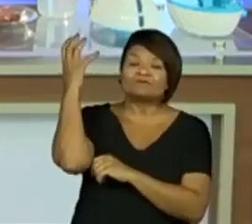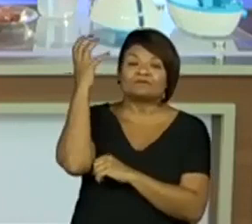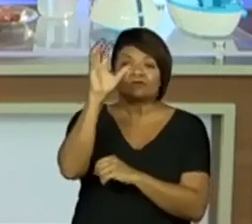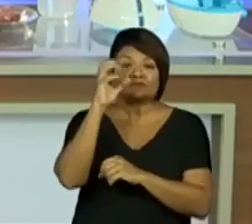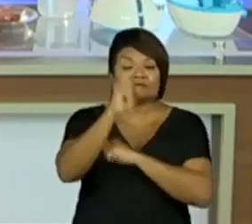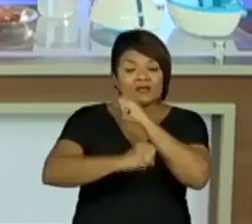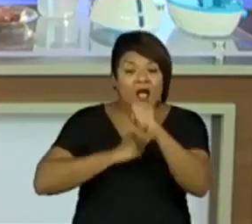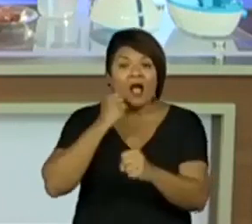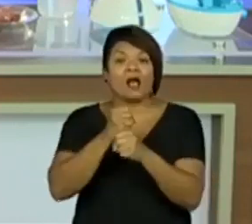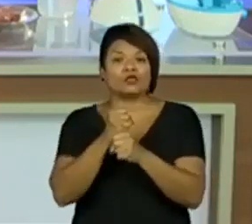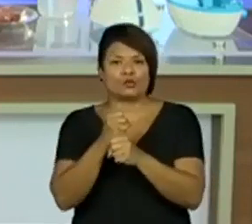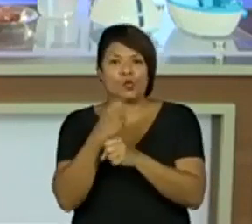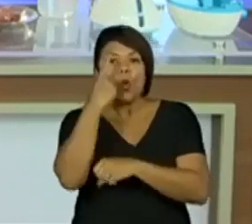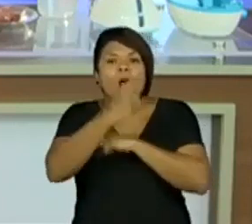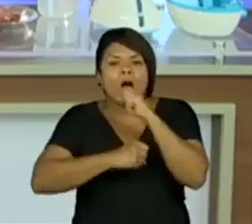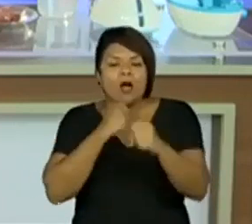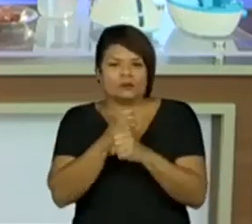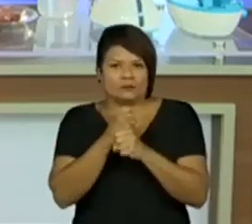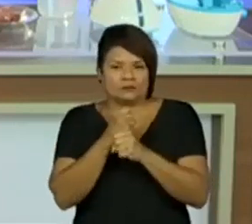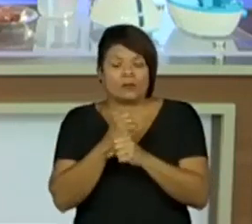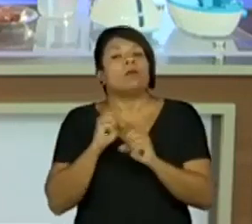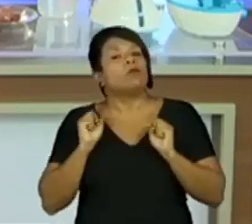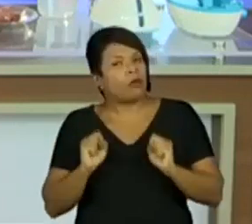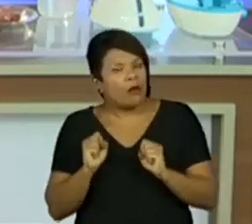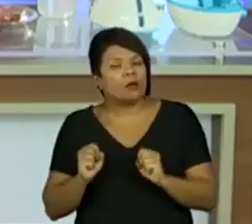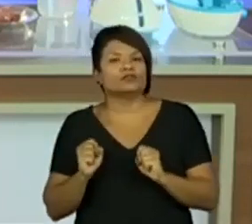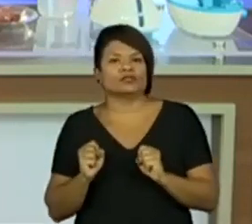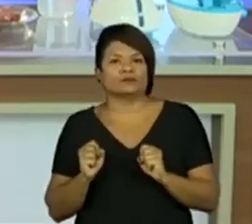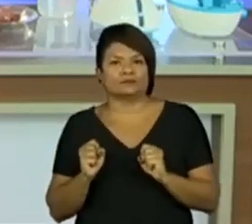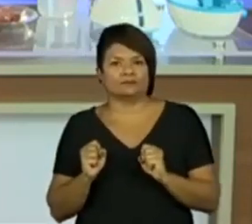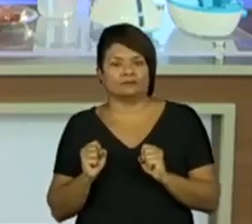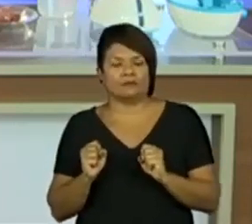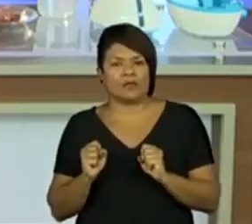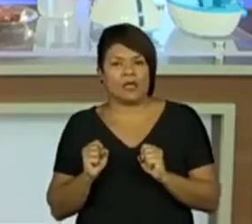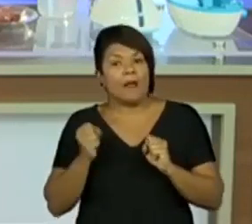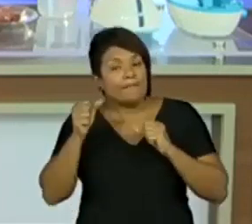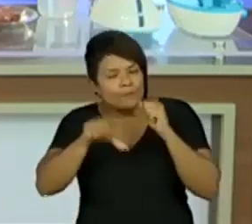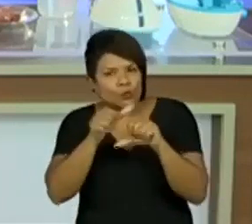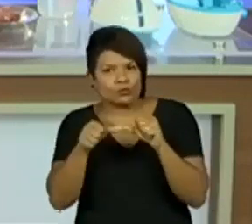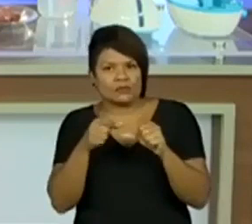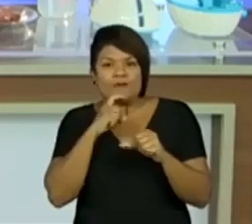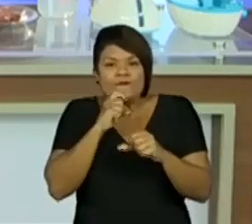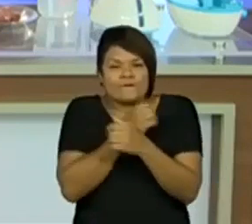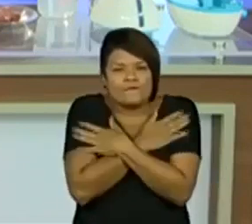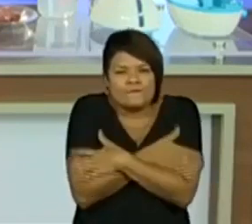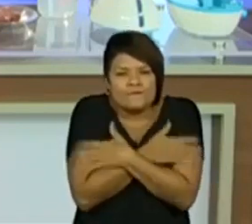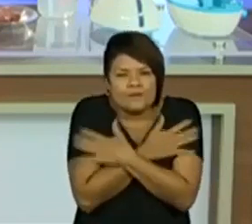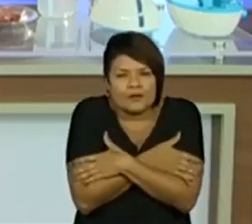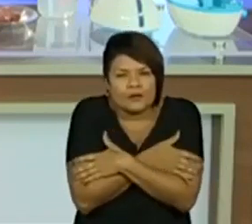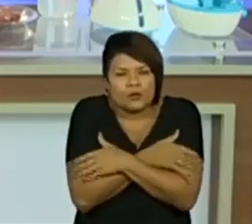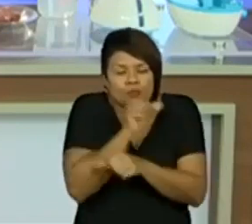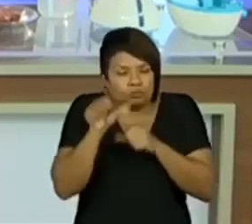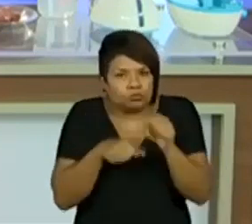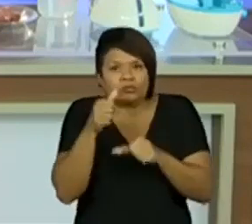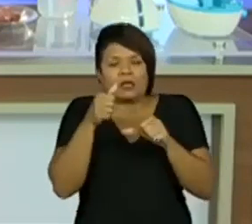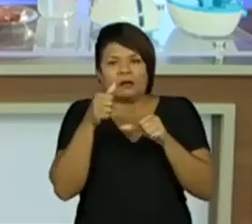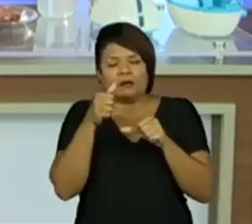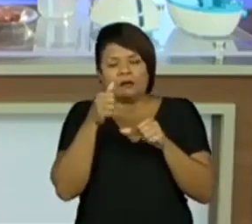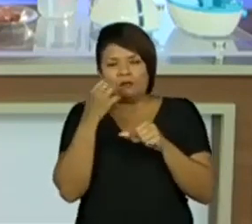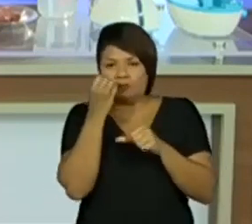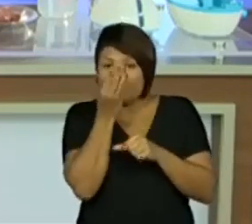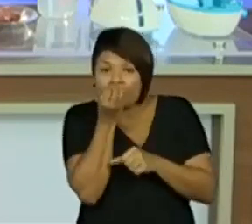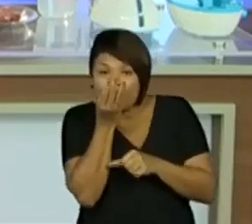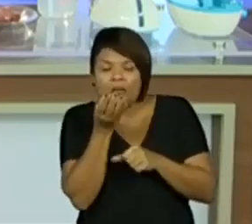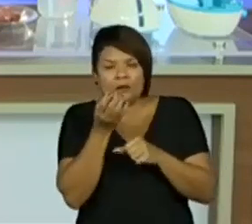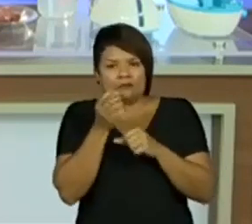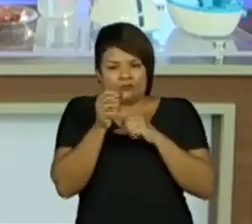ano. Ao longo de um ano nós percebemos mudanças no clima, no inverno, para a primavera, no verão